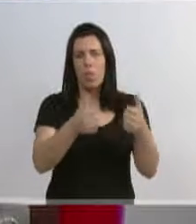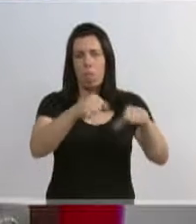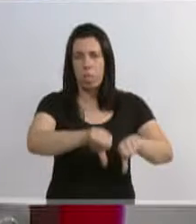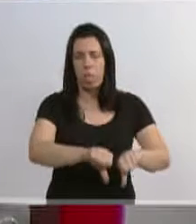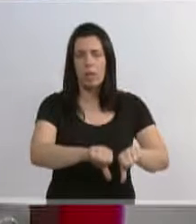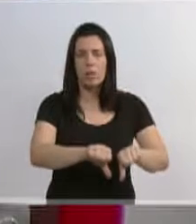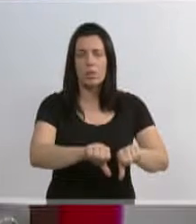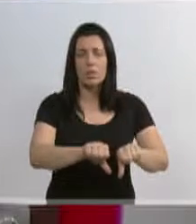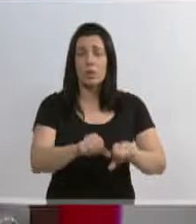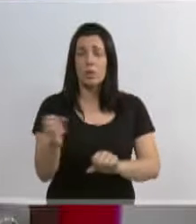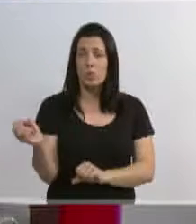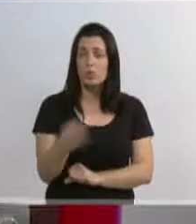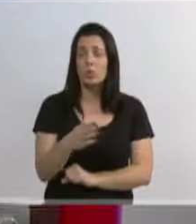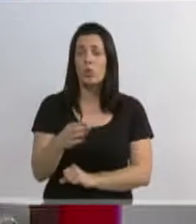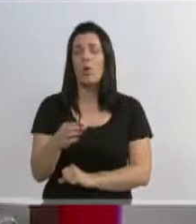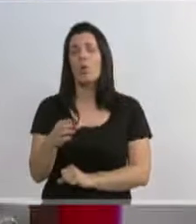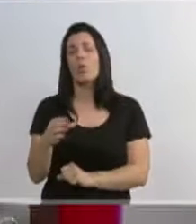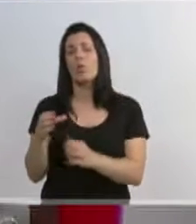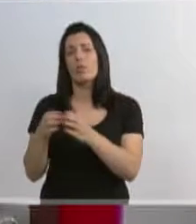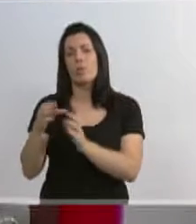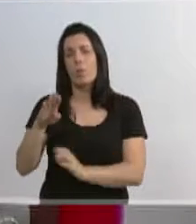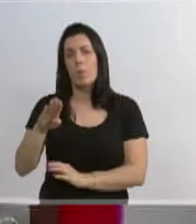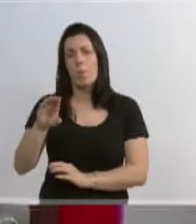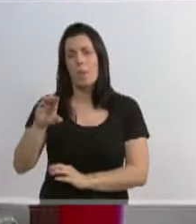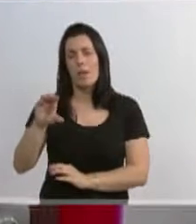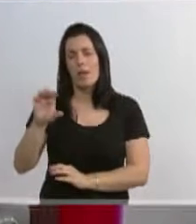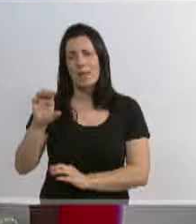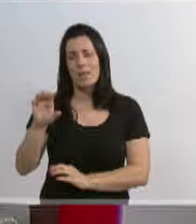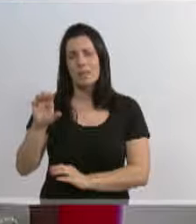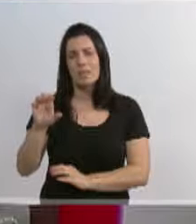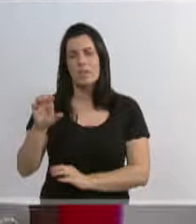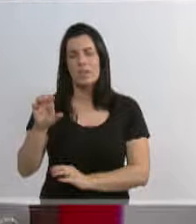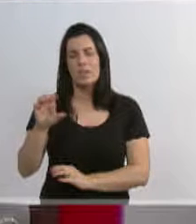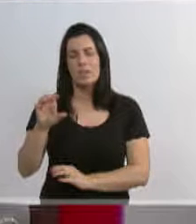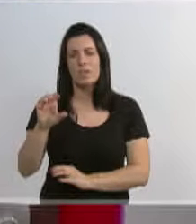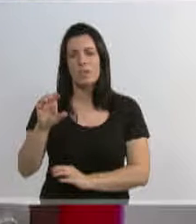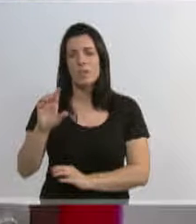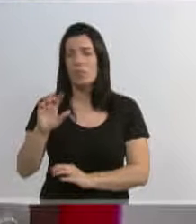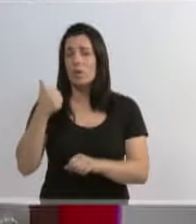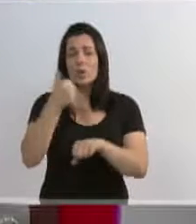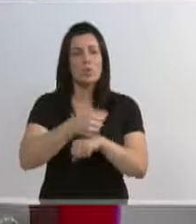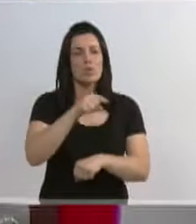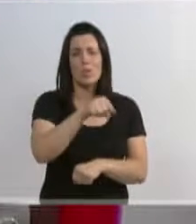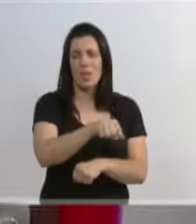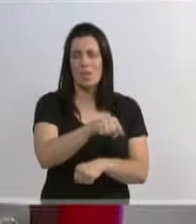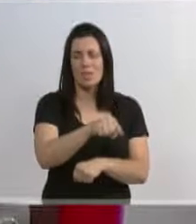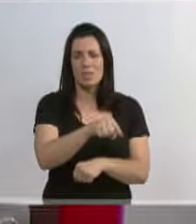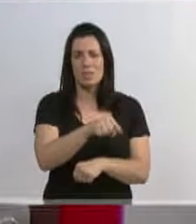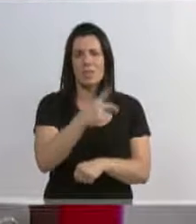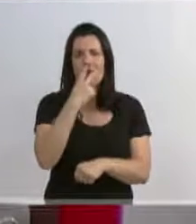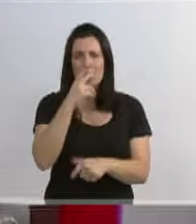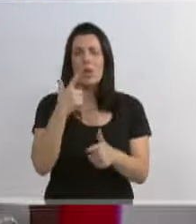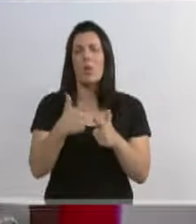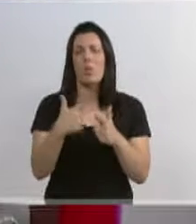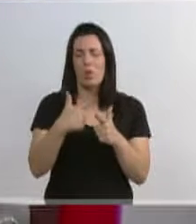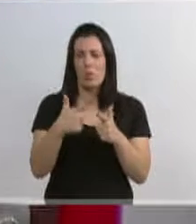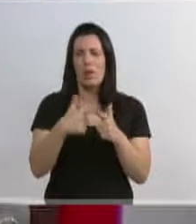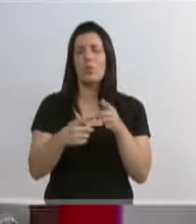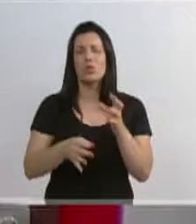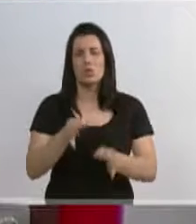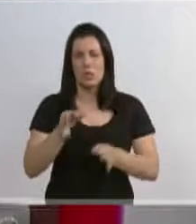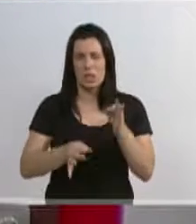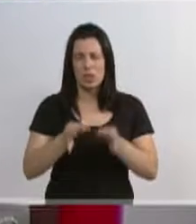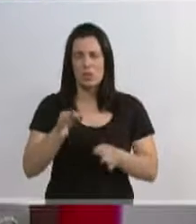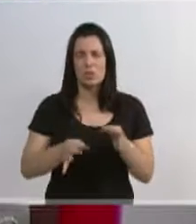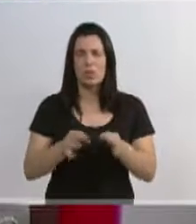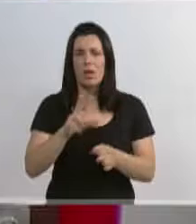e o atual BEC não é o sucessor do antigo BEC. Então há um imbróglio jurídico,